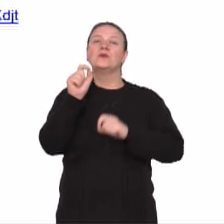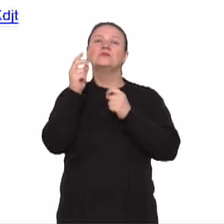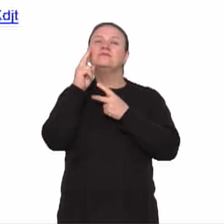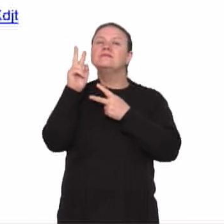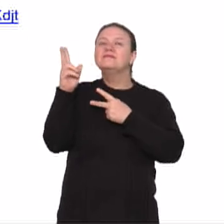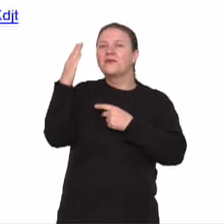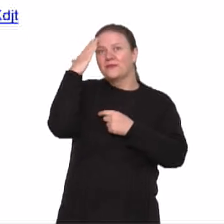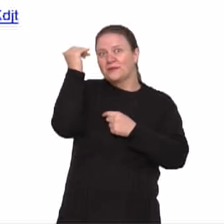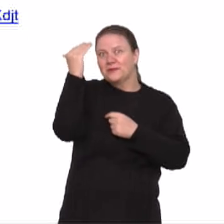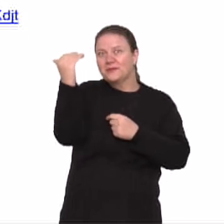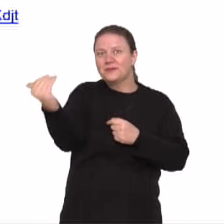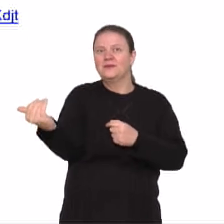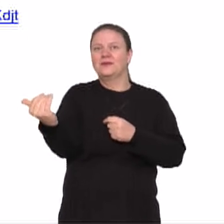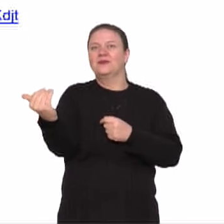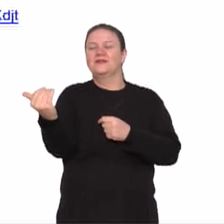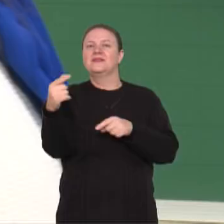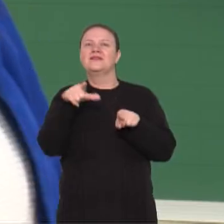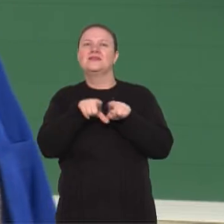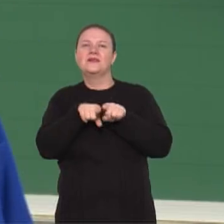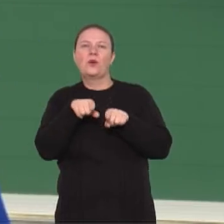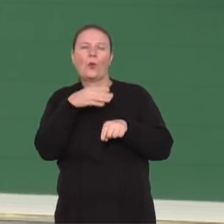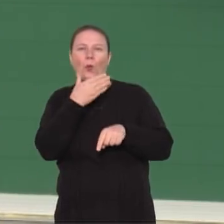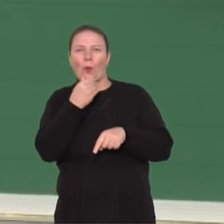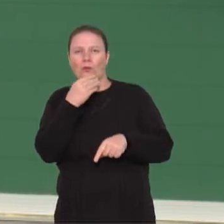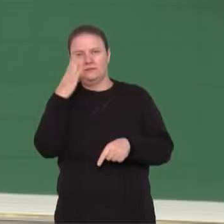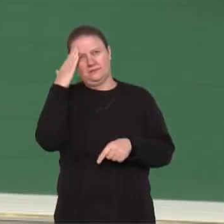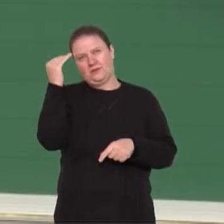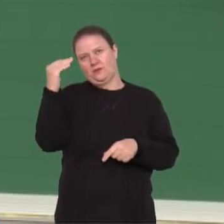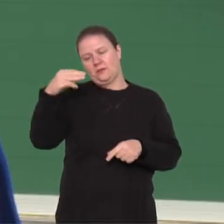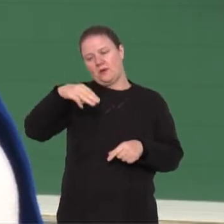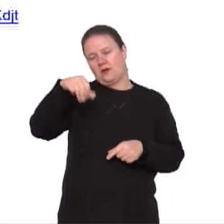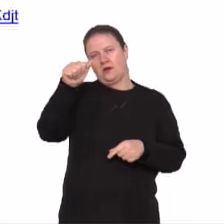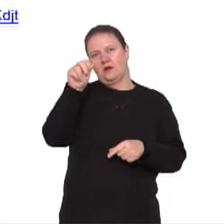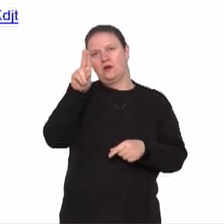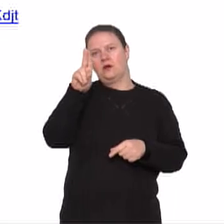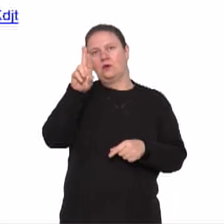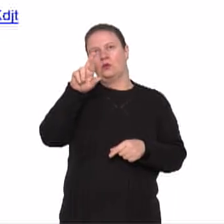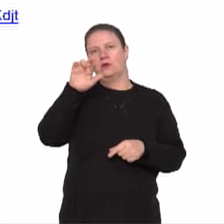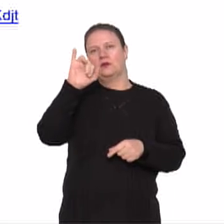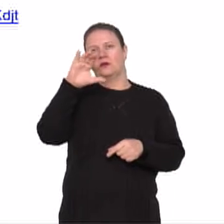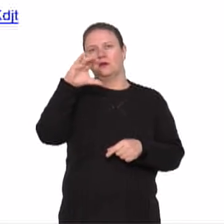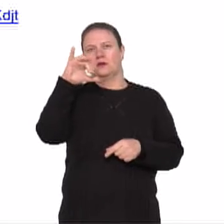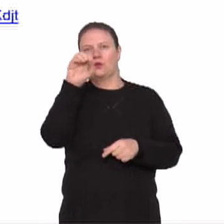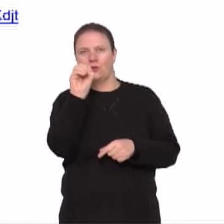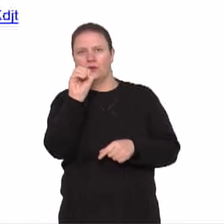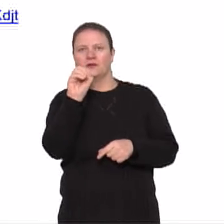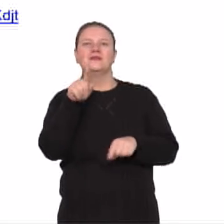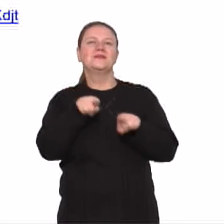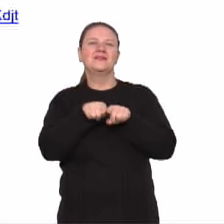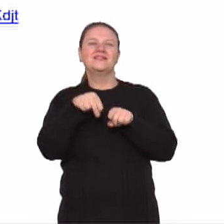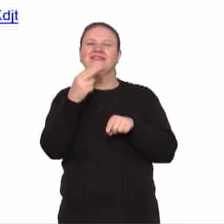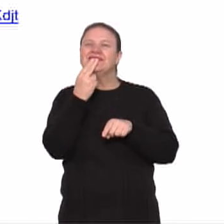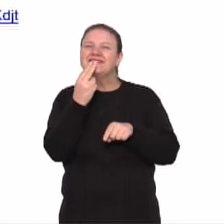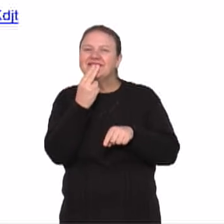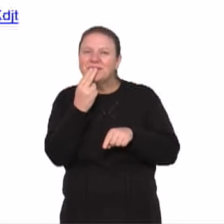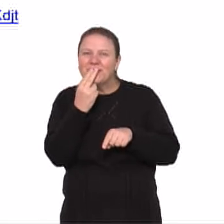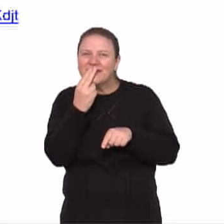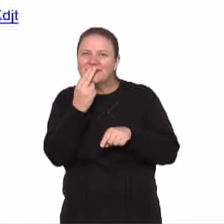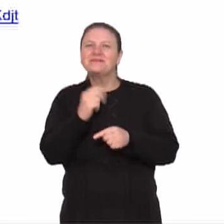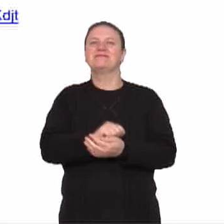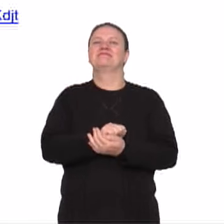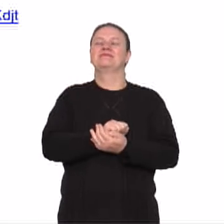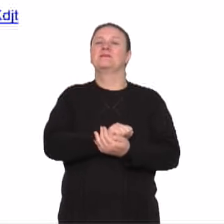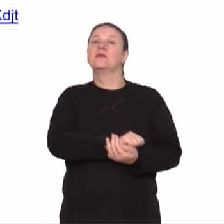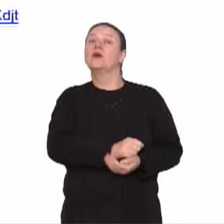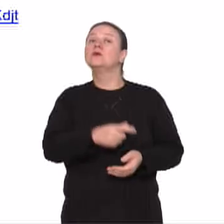bem famosa, né, feita pelo Maurício de Souza, né, mais uma situação aí envolvendo a Mônica. Então, no primeiro quadrinho,